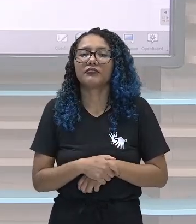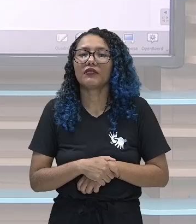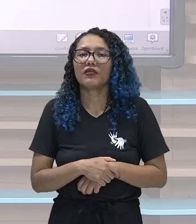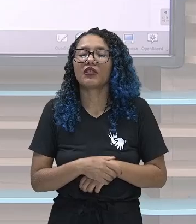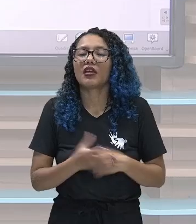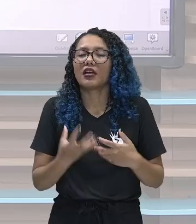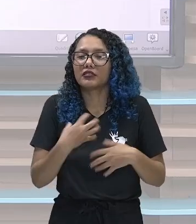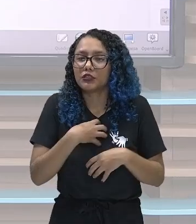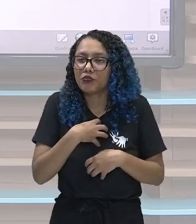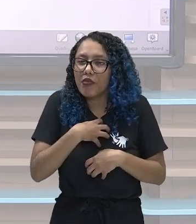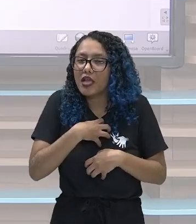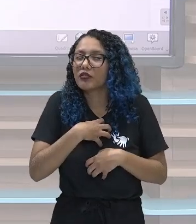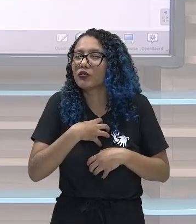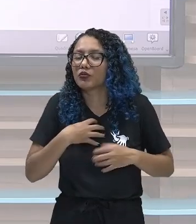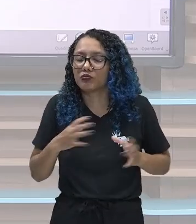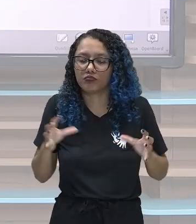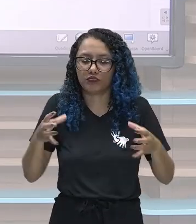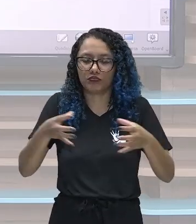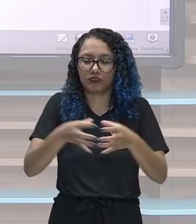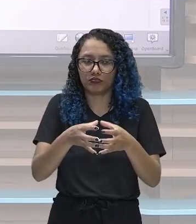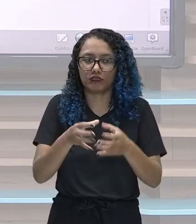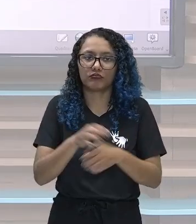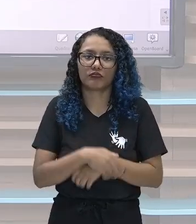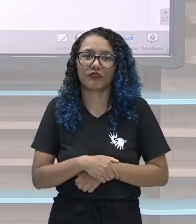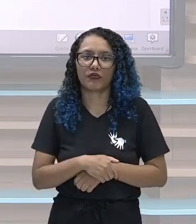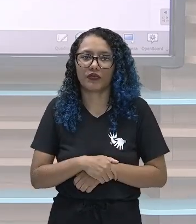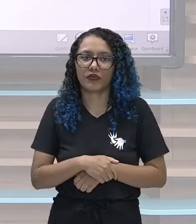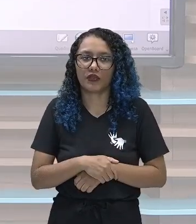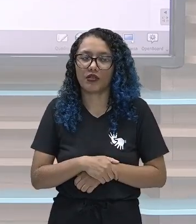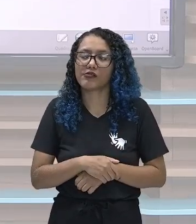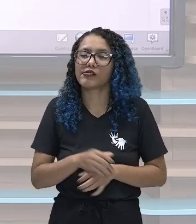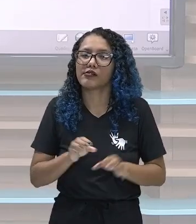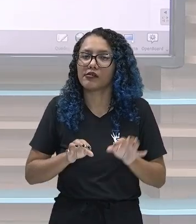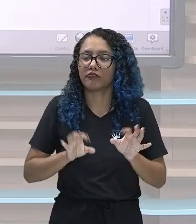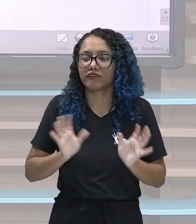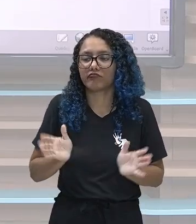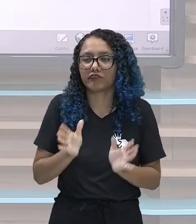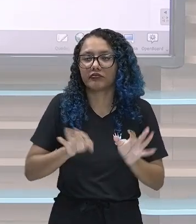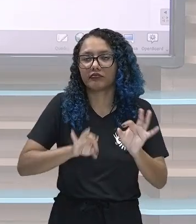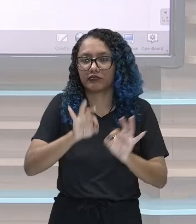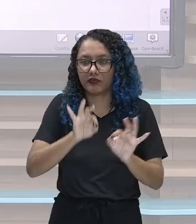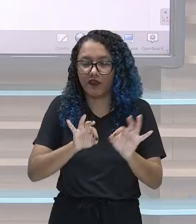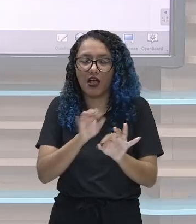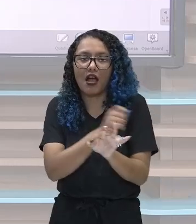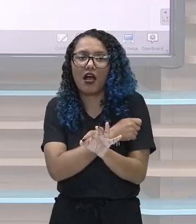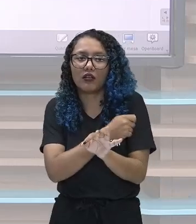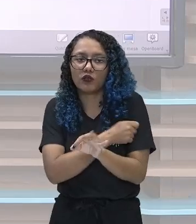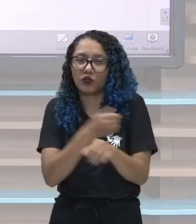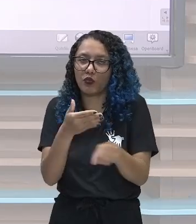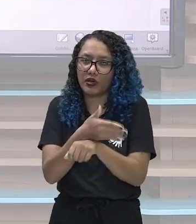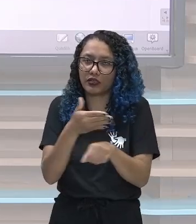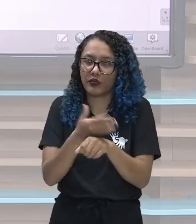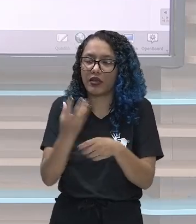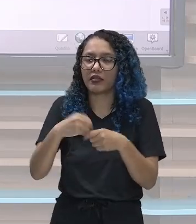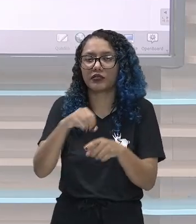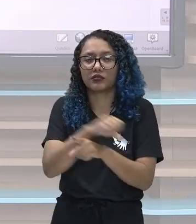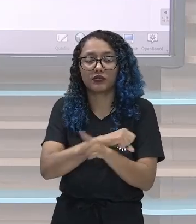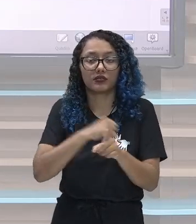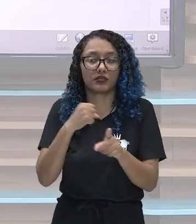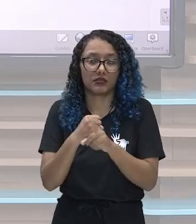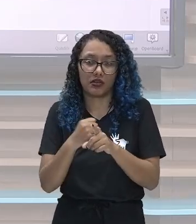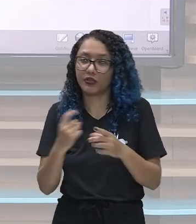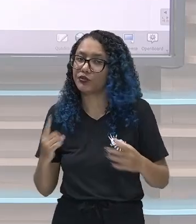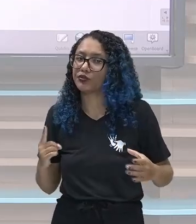coletividade, preparando os jovens para serem cidadãos ativos e participantes dentro da sociedade em que ele está,